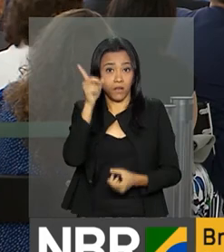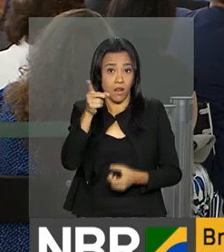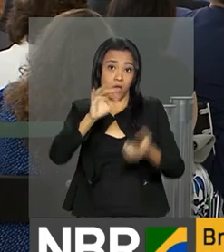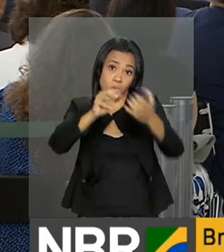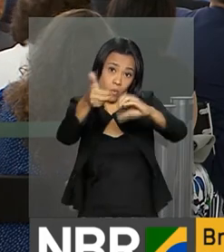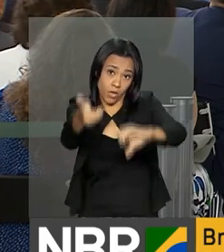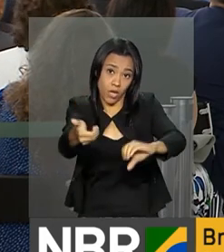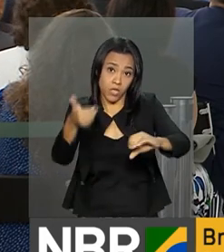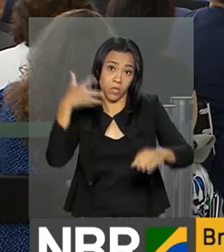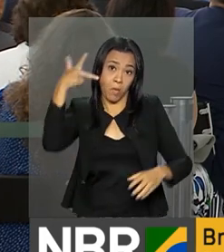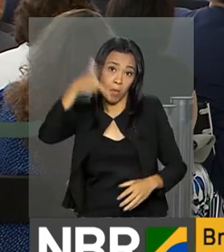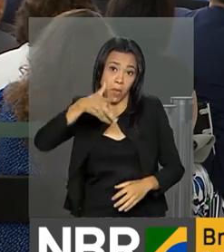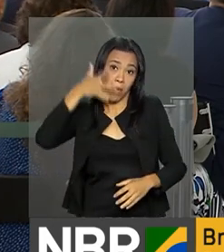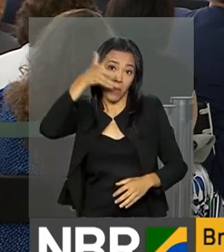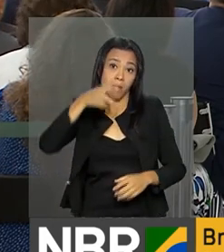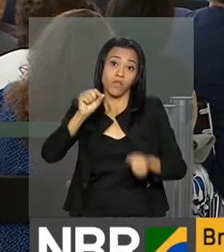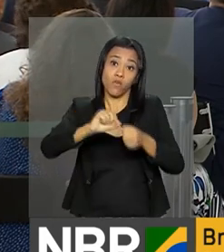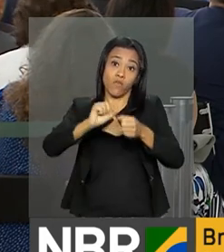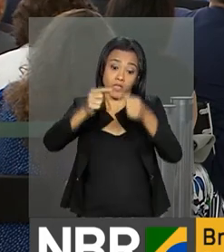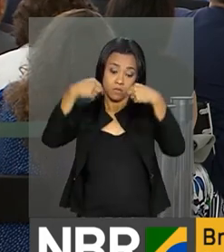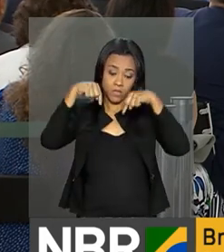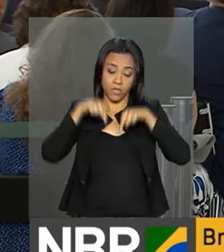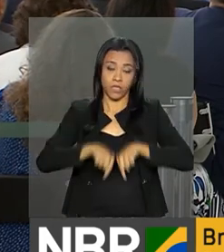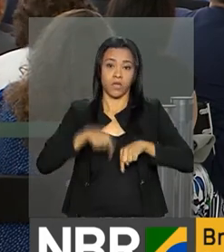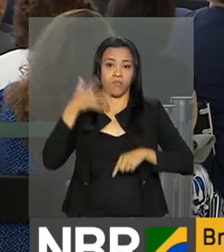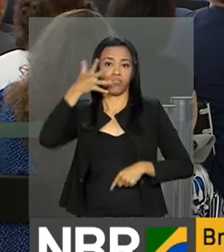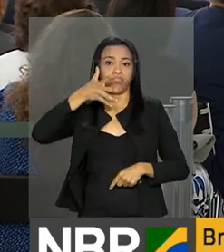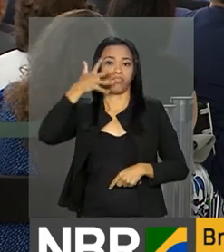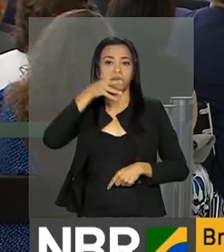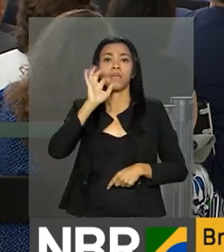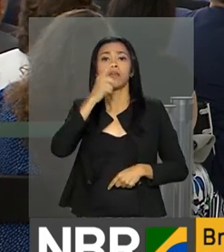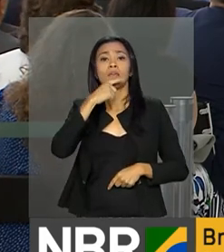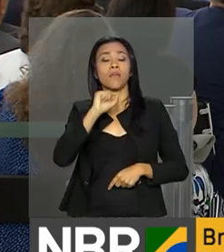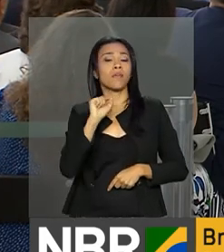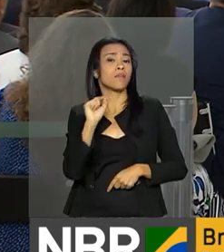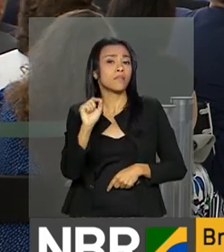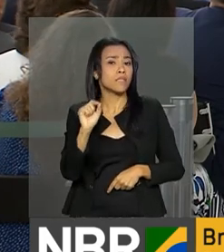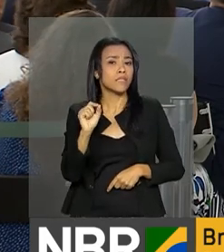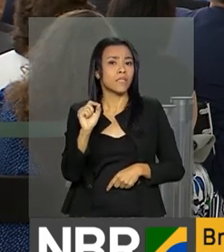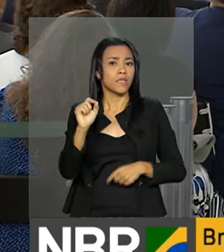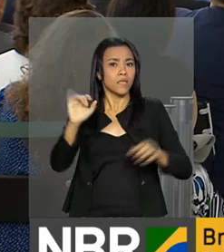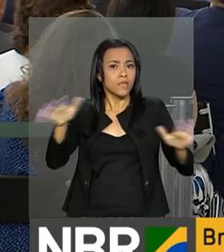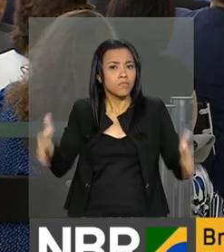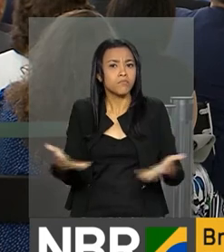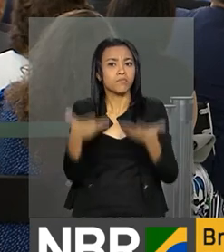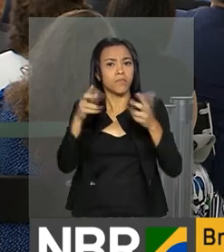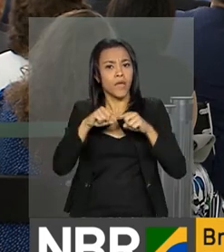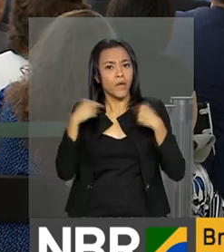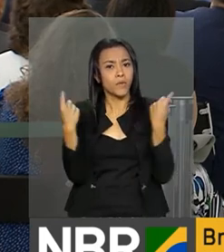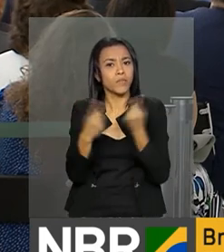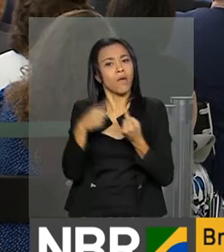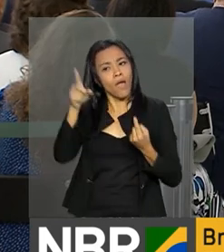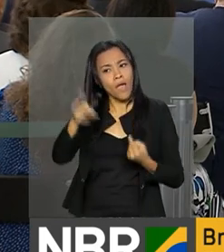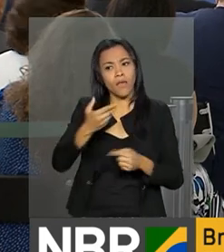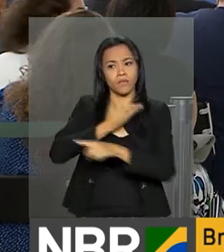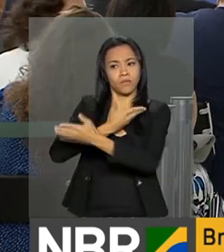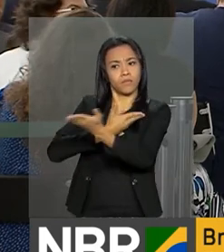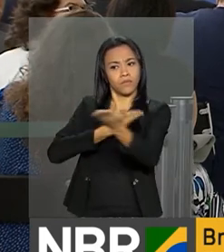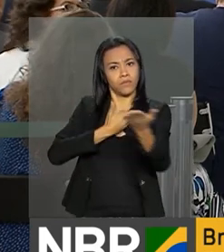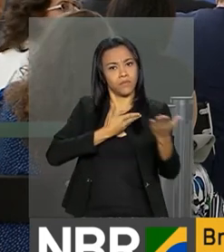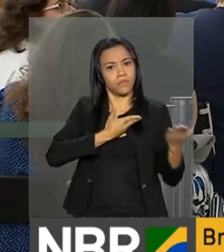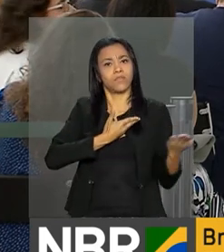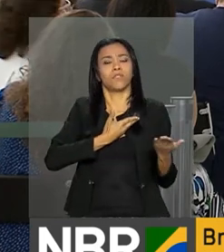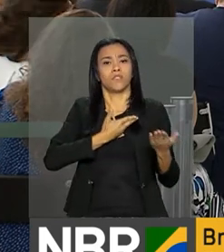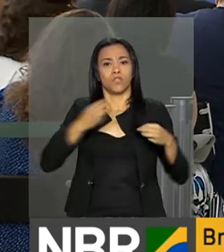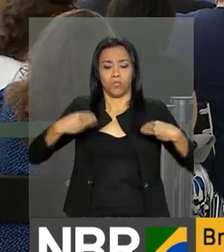tempo faço aqui mas quem me que me permite essa solenidade todas são os companheiros de governo